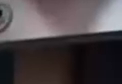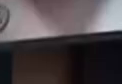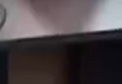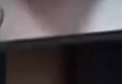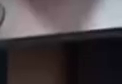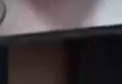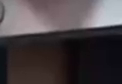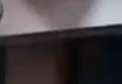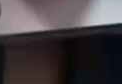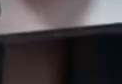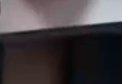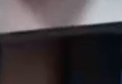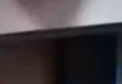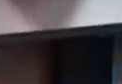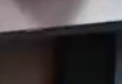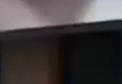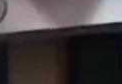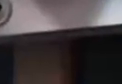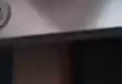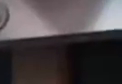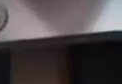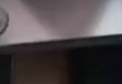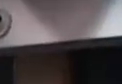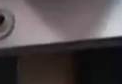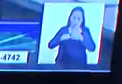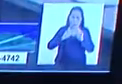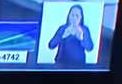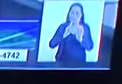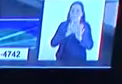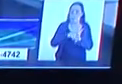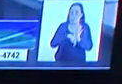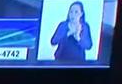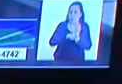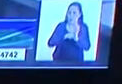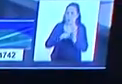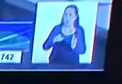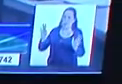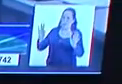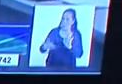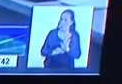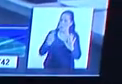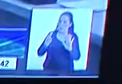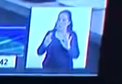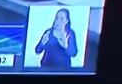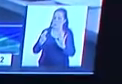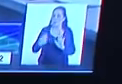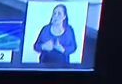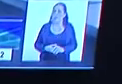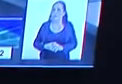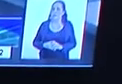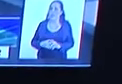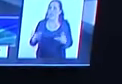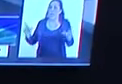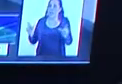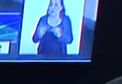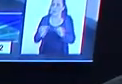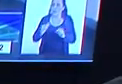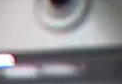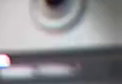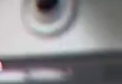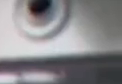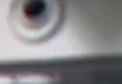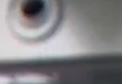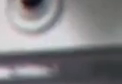a remuneração e aperfeiçoamento de professores, a aquisição e manutenção de imóveis destinados às unidades escolares e